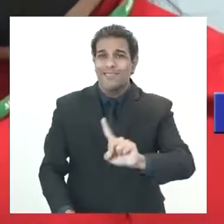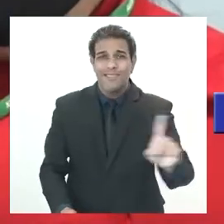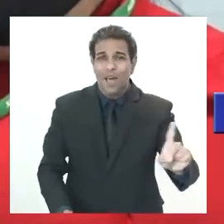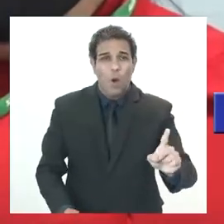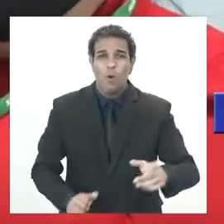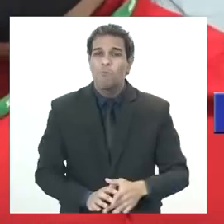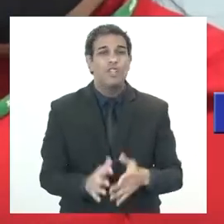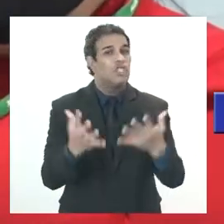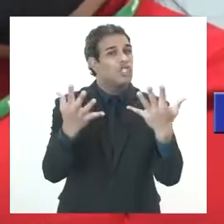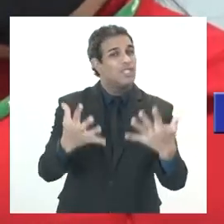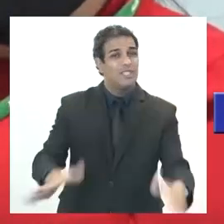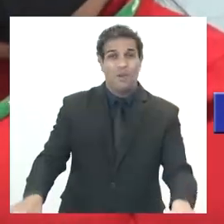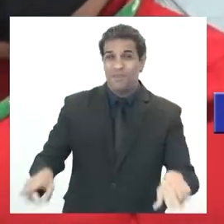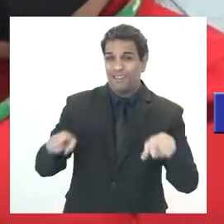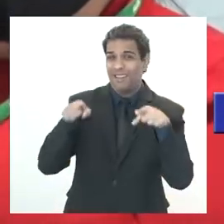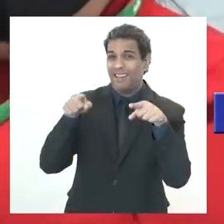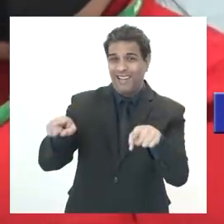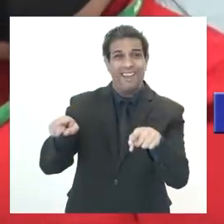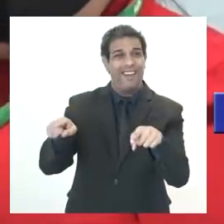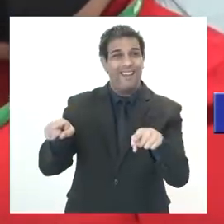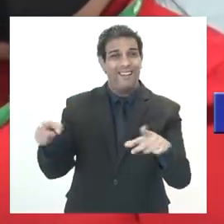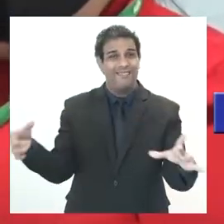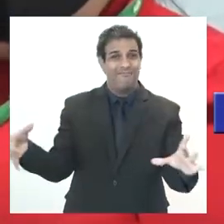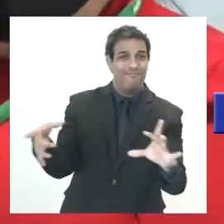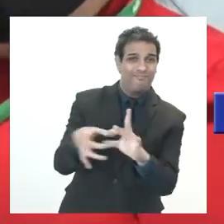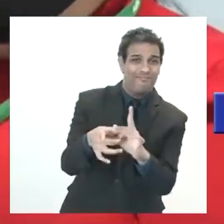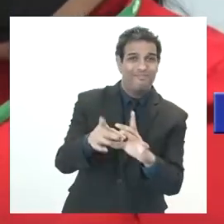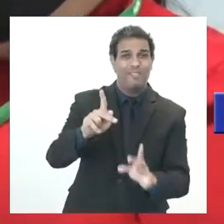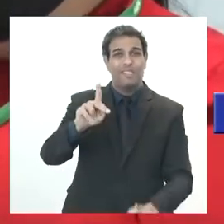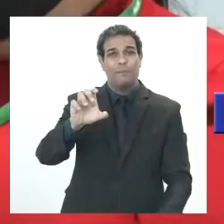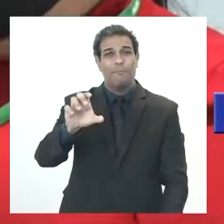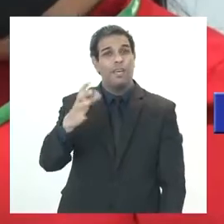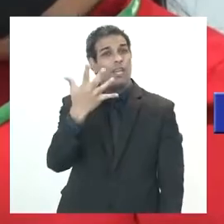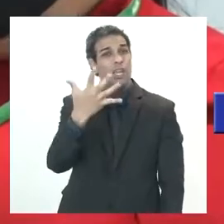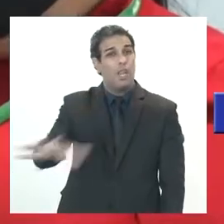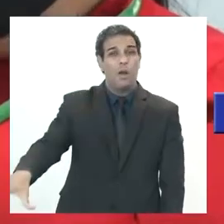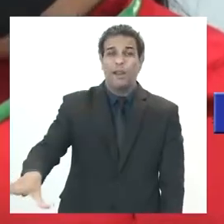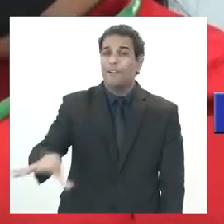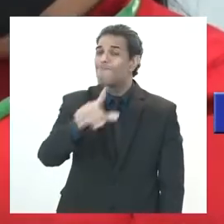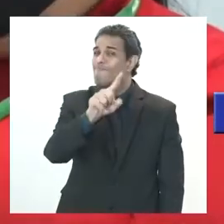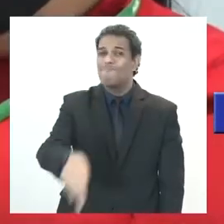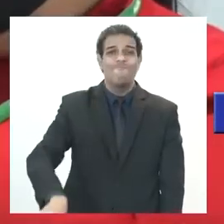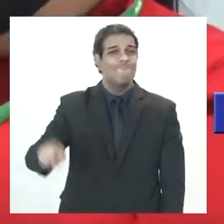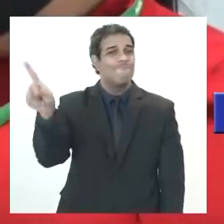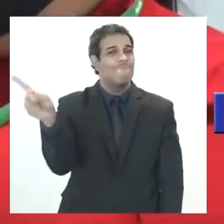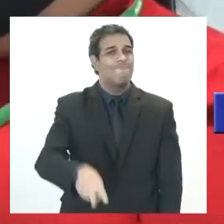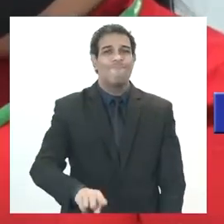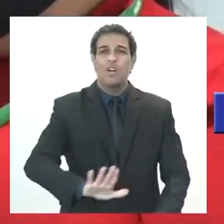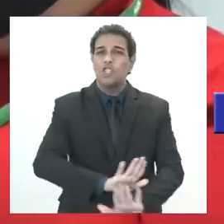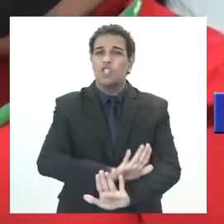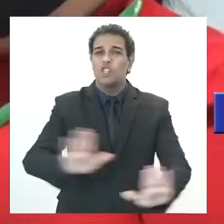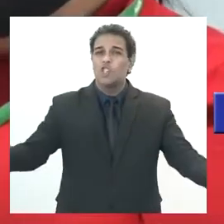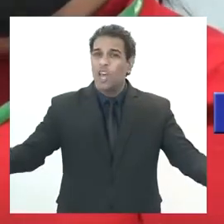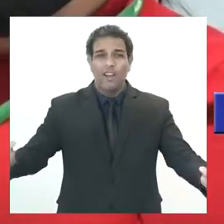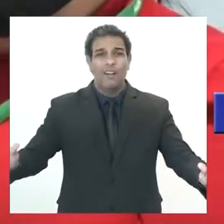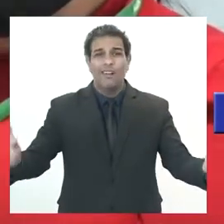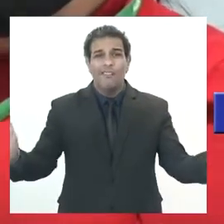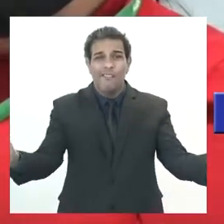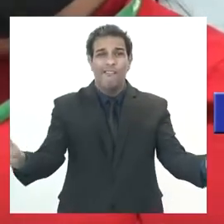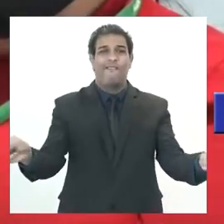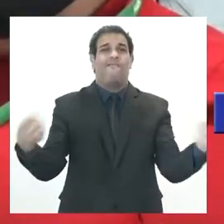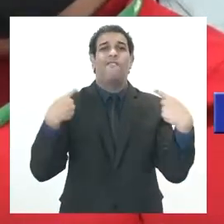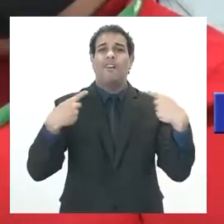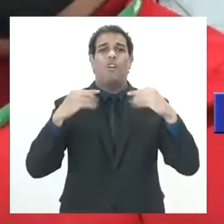não queremos a esse tipo de sociedade Basta basta basta de destratar os